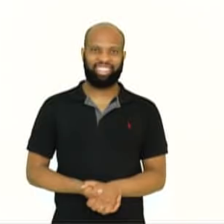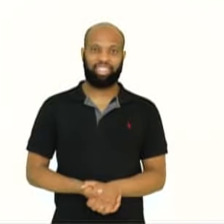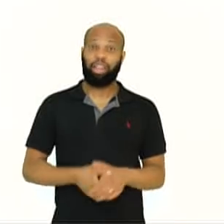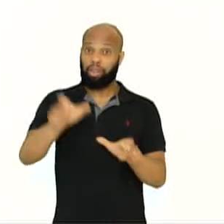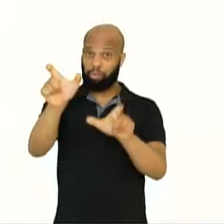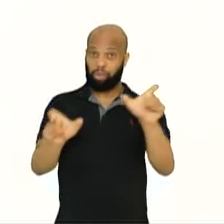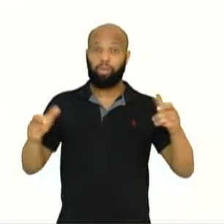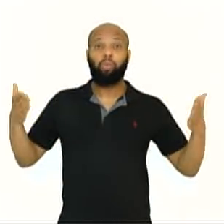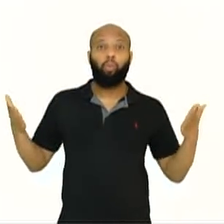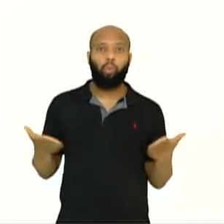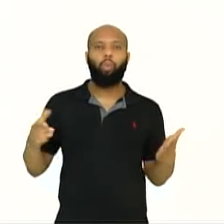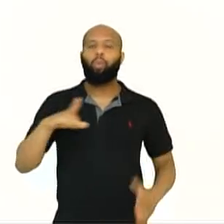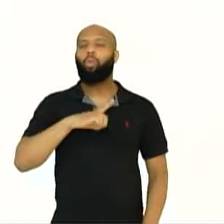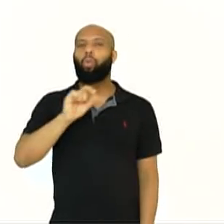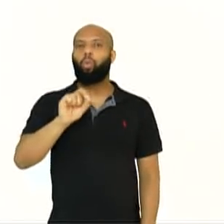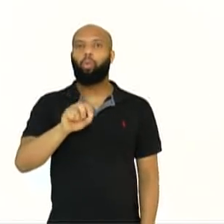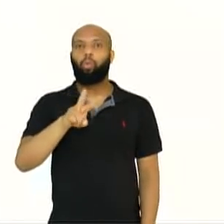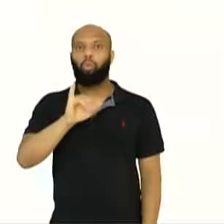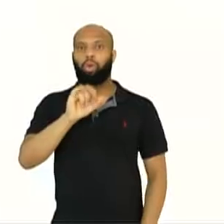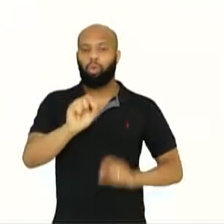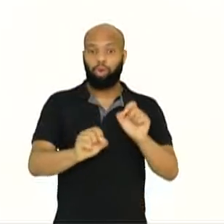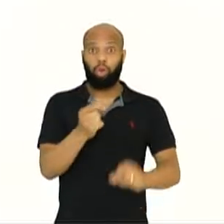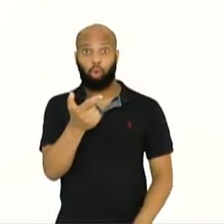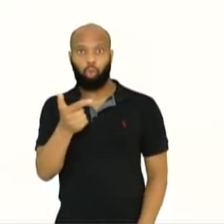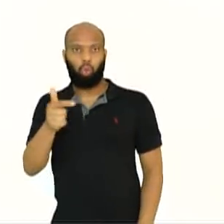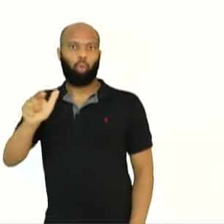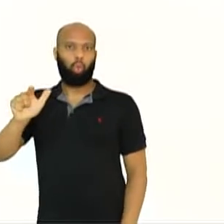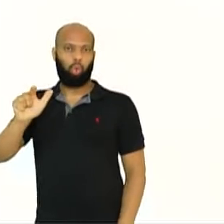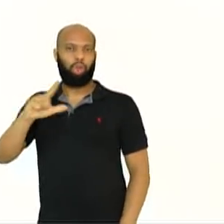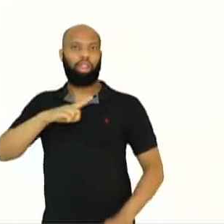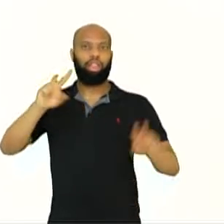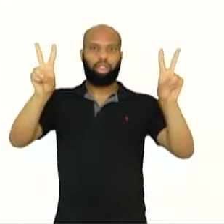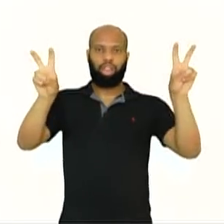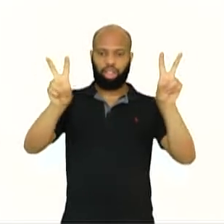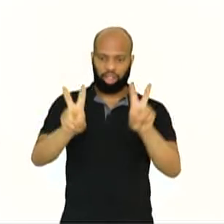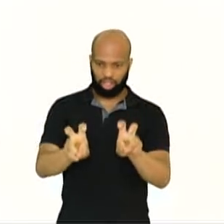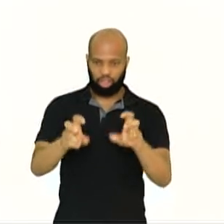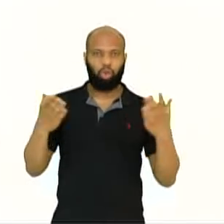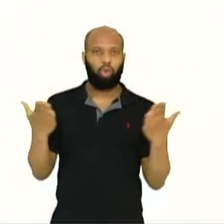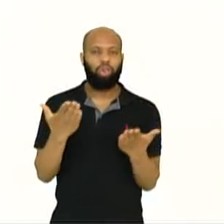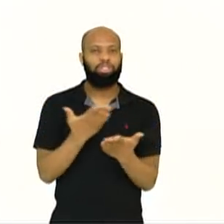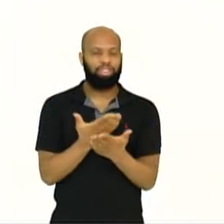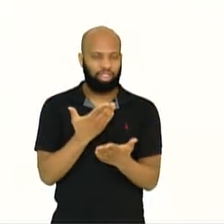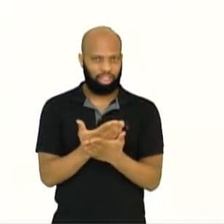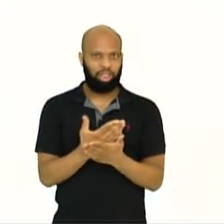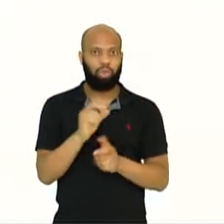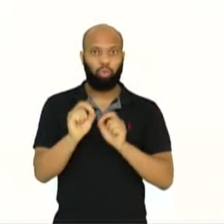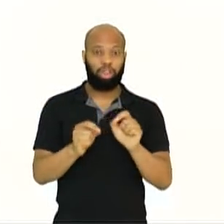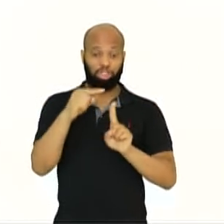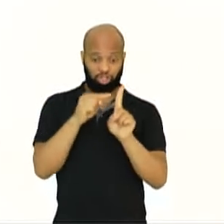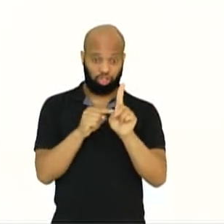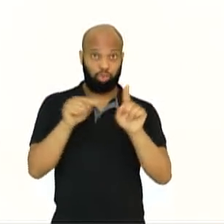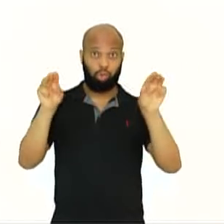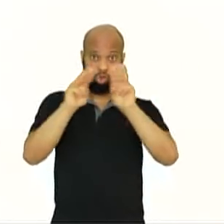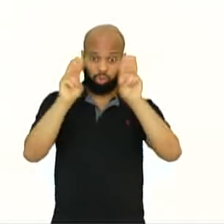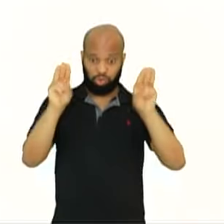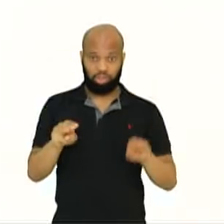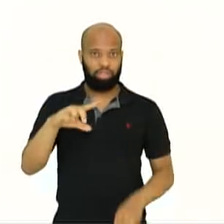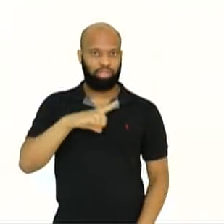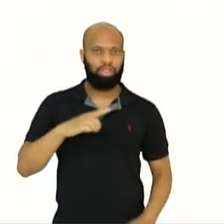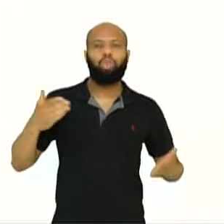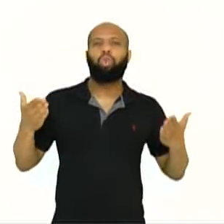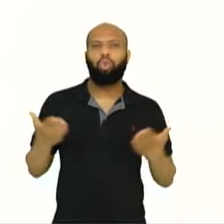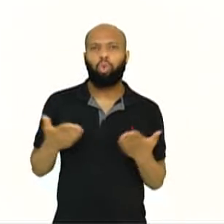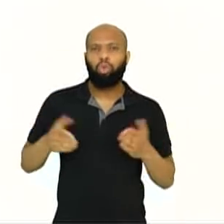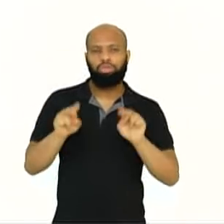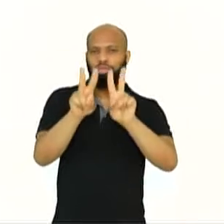Galerinha, então agora nós vamos para um próximo subtítulo aí da nossa aula, né, os tipos de museu. E